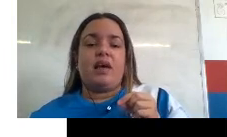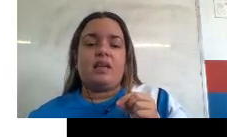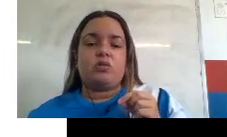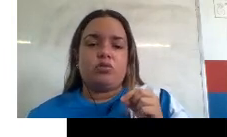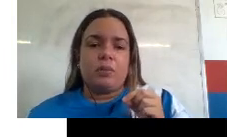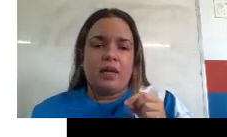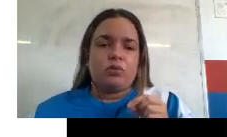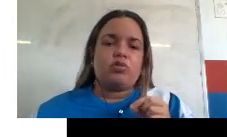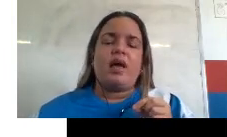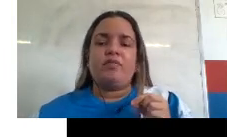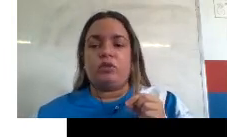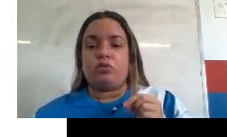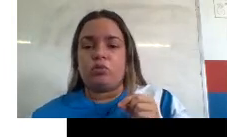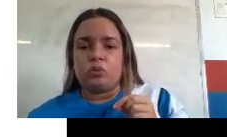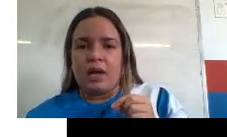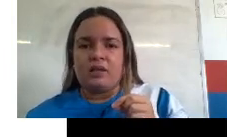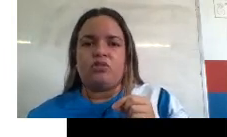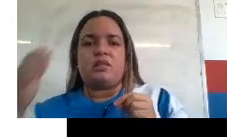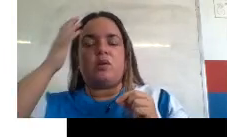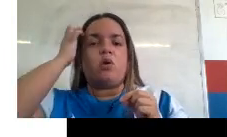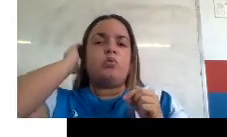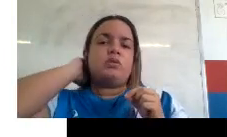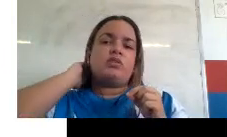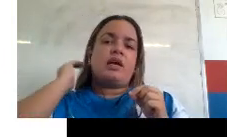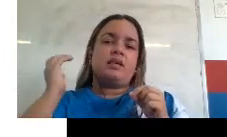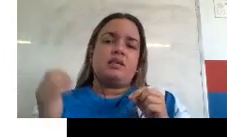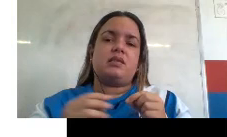em diversos meios, eventos culturais,